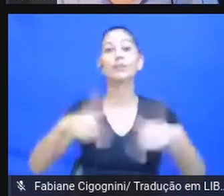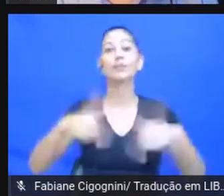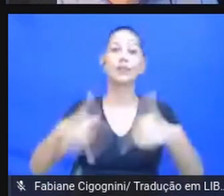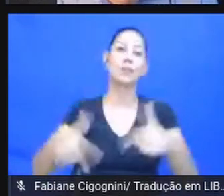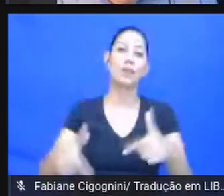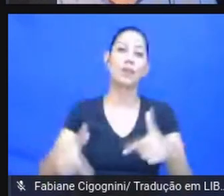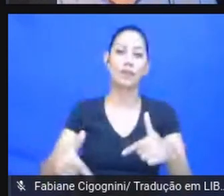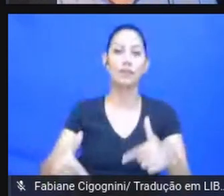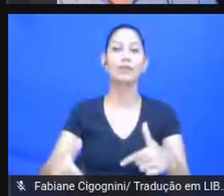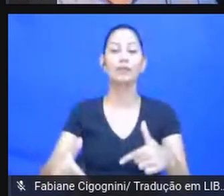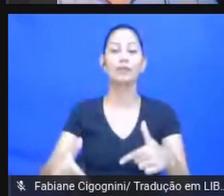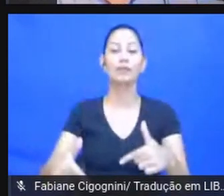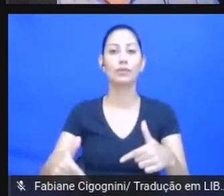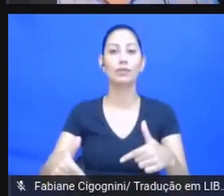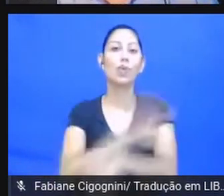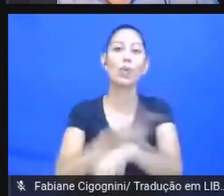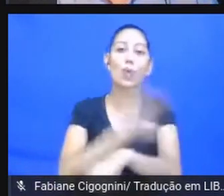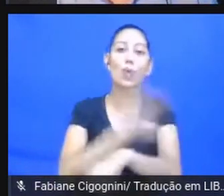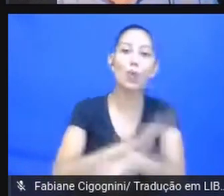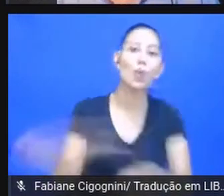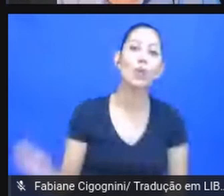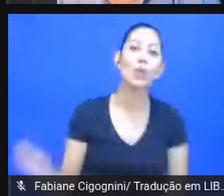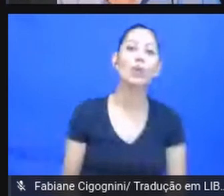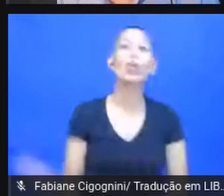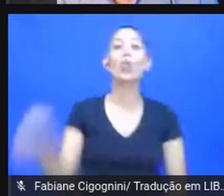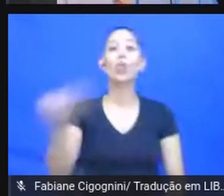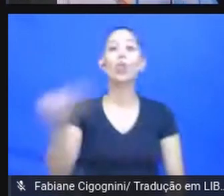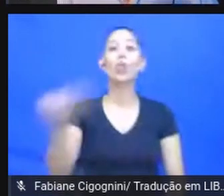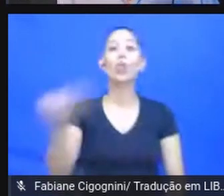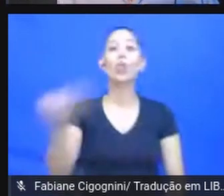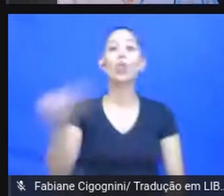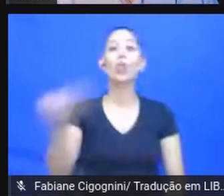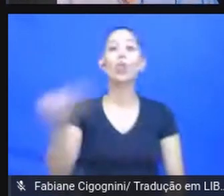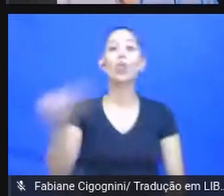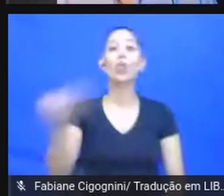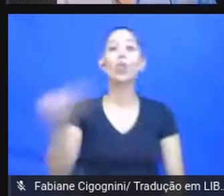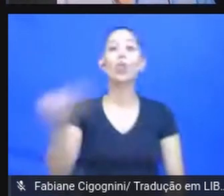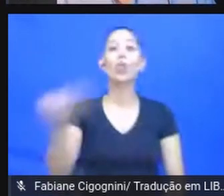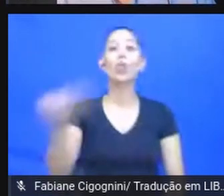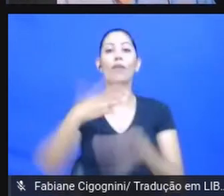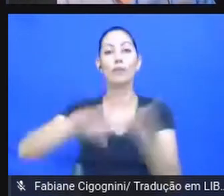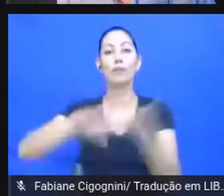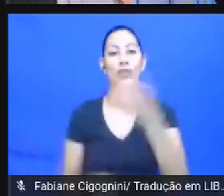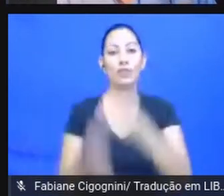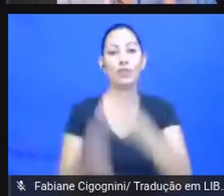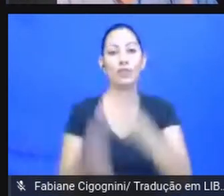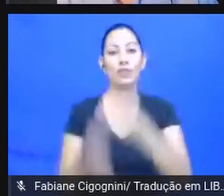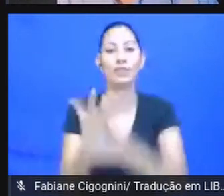através de cursos, novas receitas, parcerias,